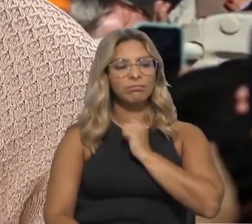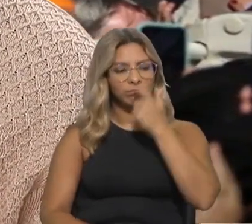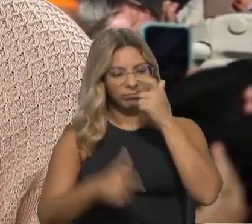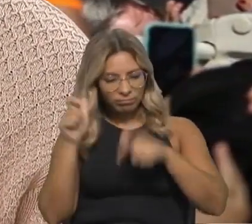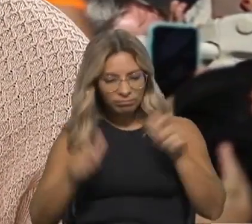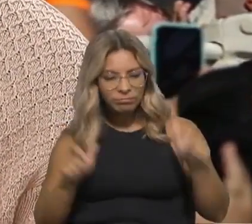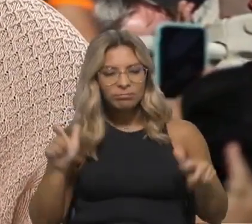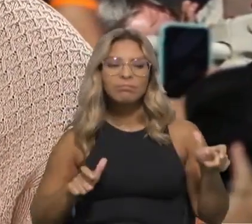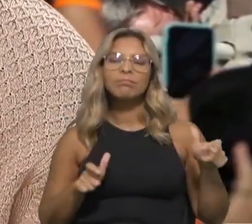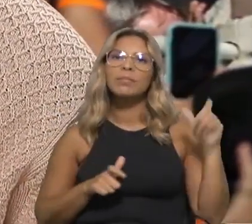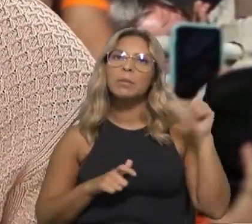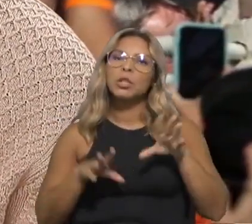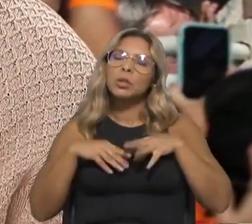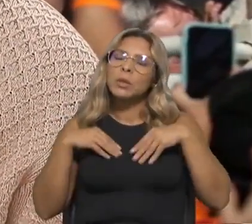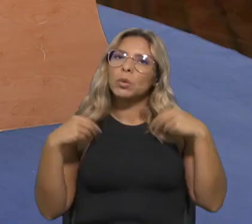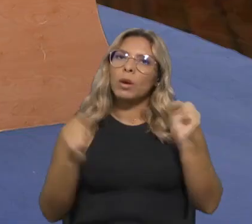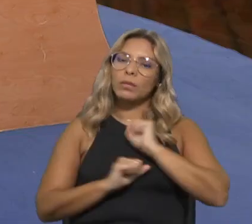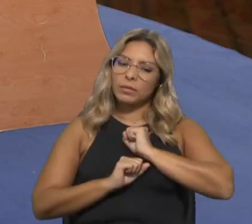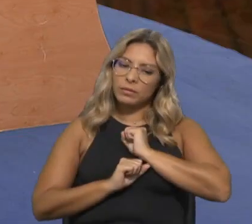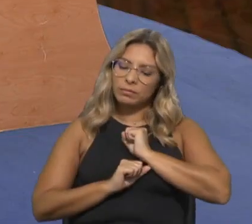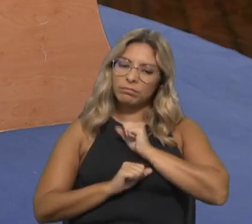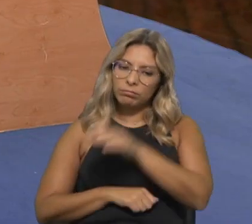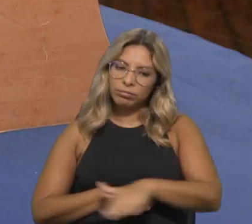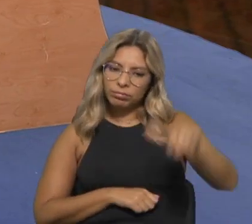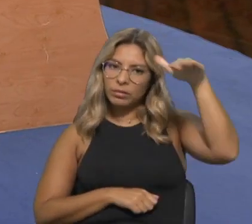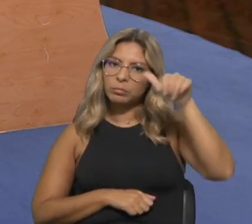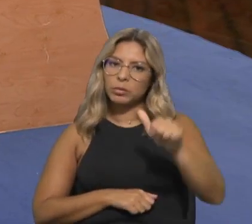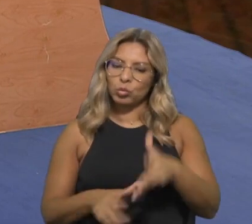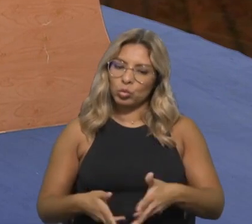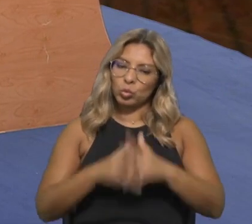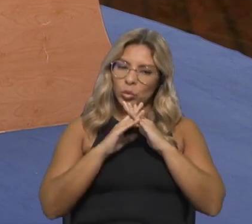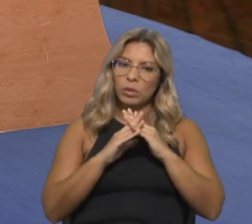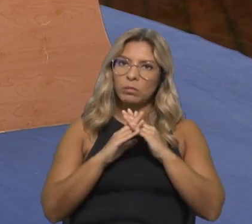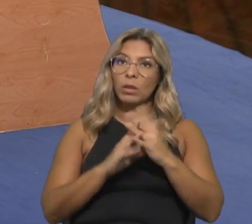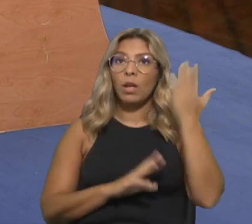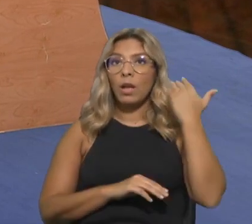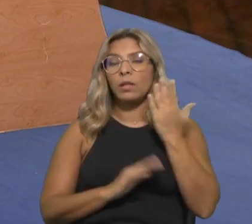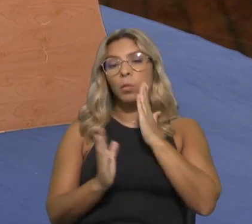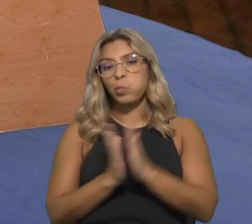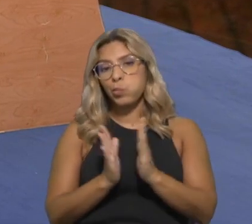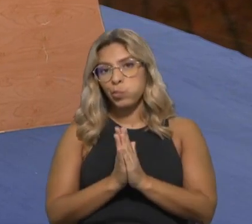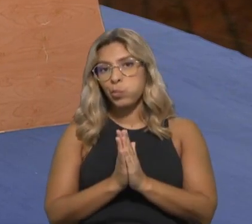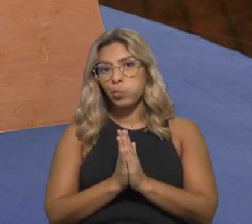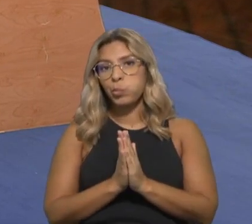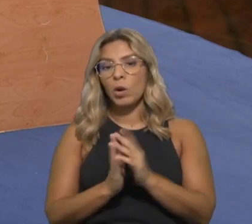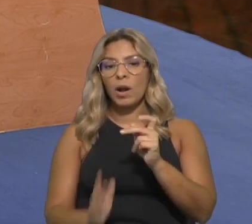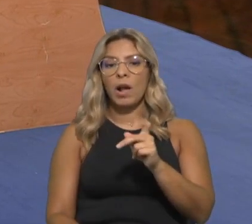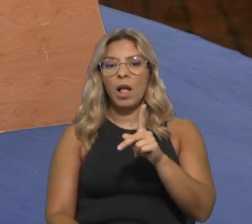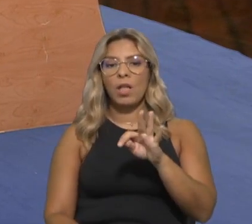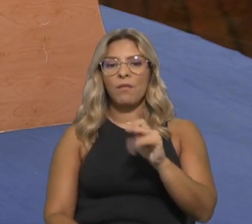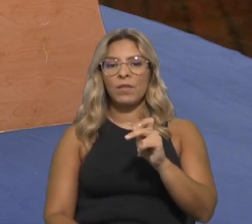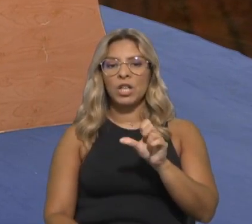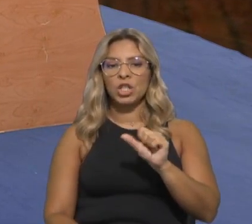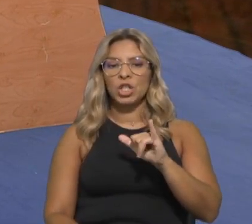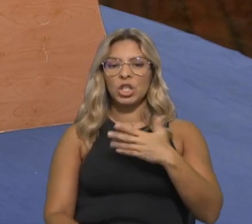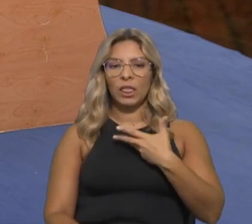e espirituais foram constituídas e estruturadas no seminário de alfragide a quem eu devo tanto gente